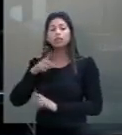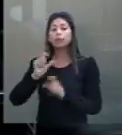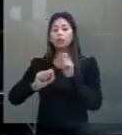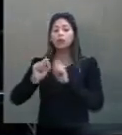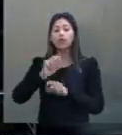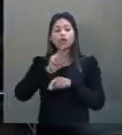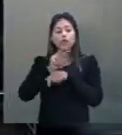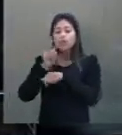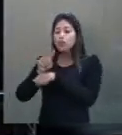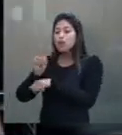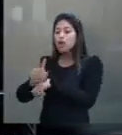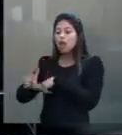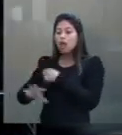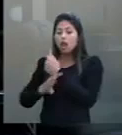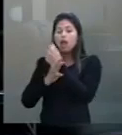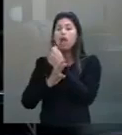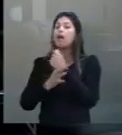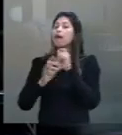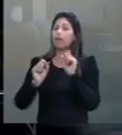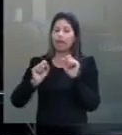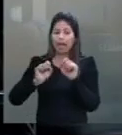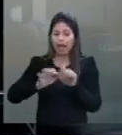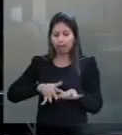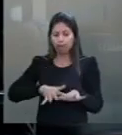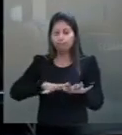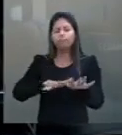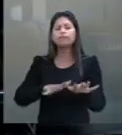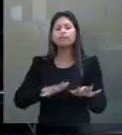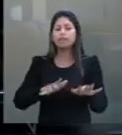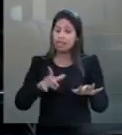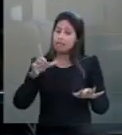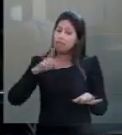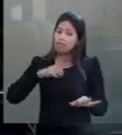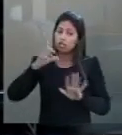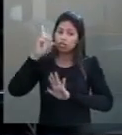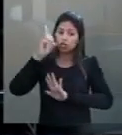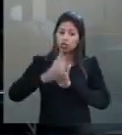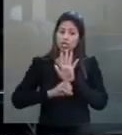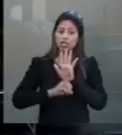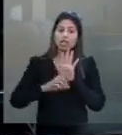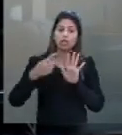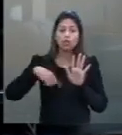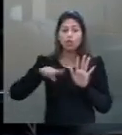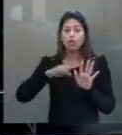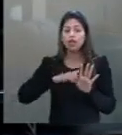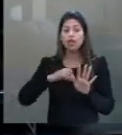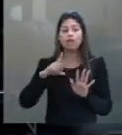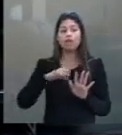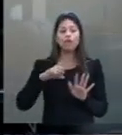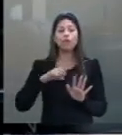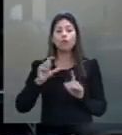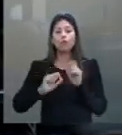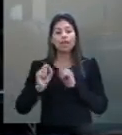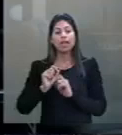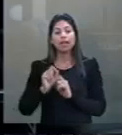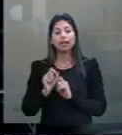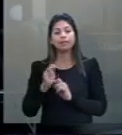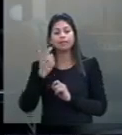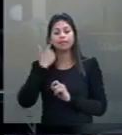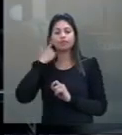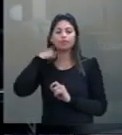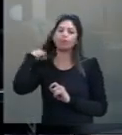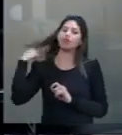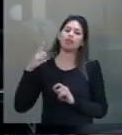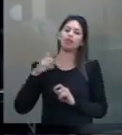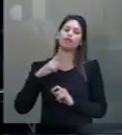Uma demanda do movimento negro, Coalizão Negra por Direitos. Eu fui o autor, o senador Contarato foi o